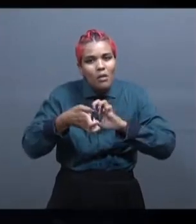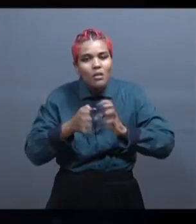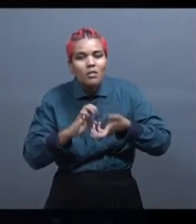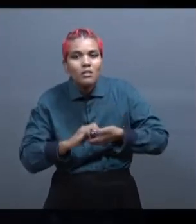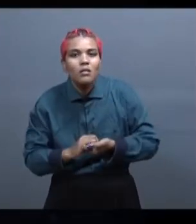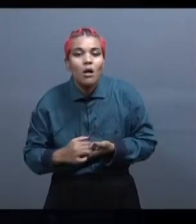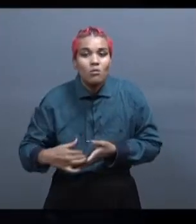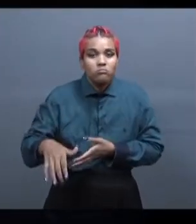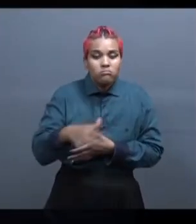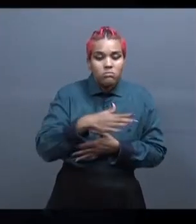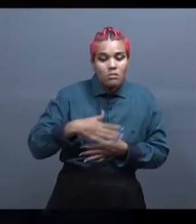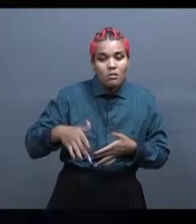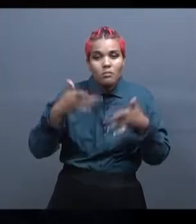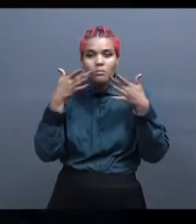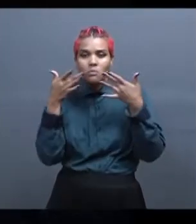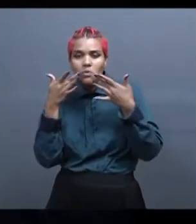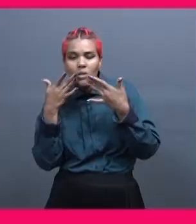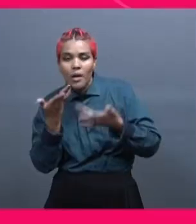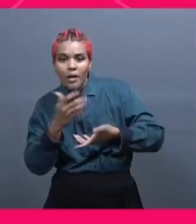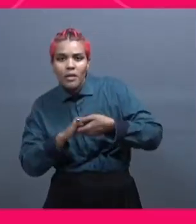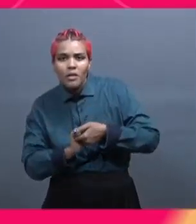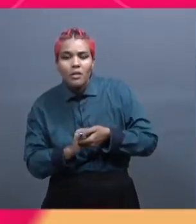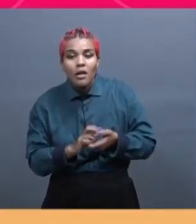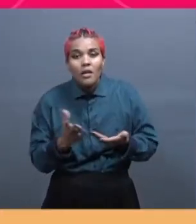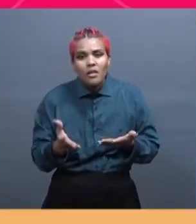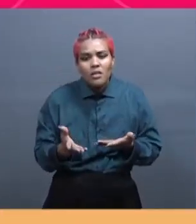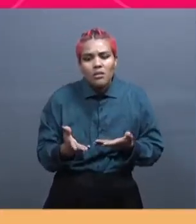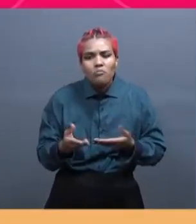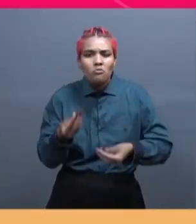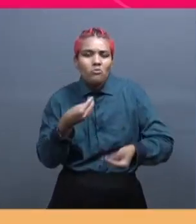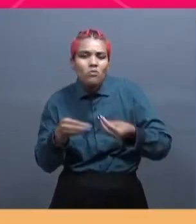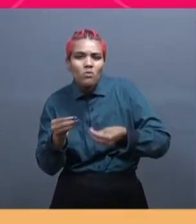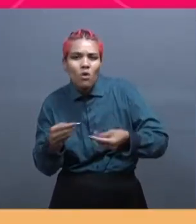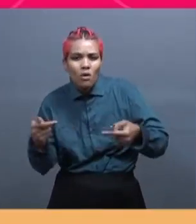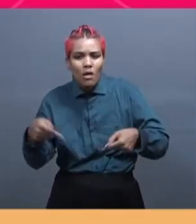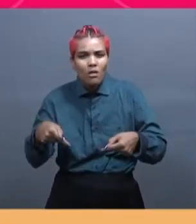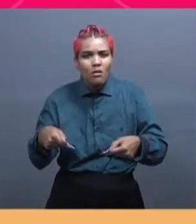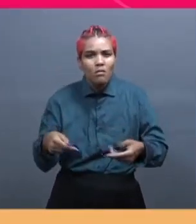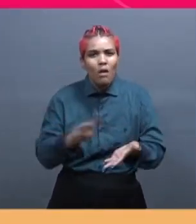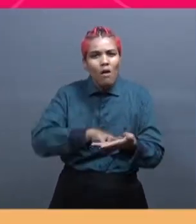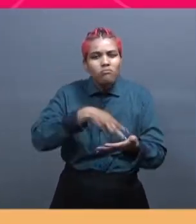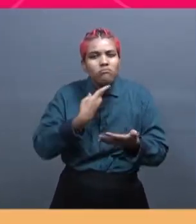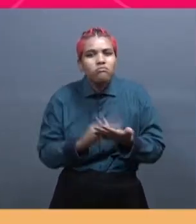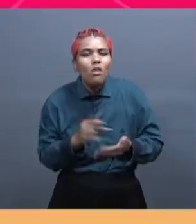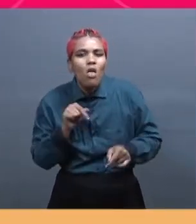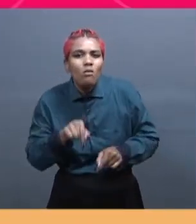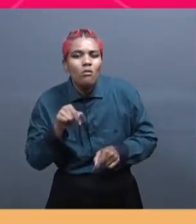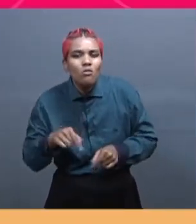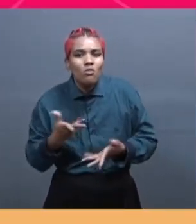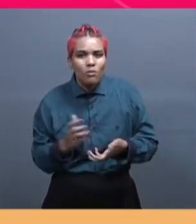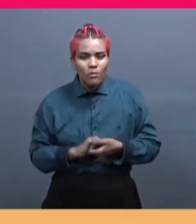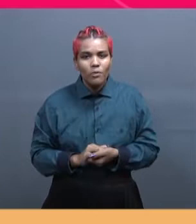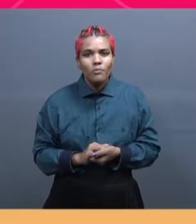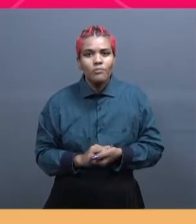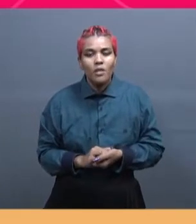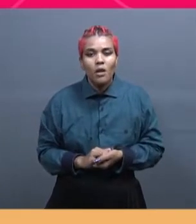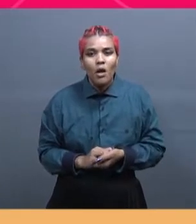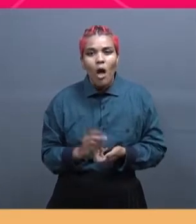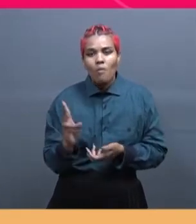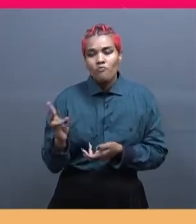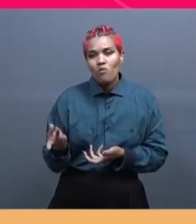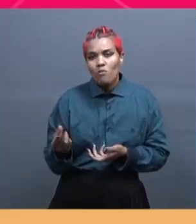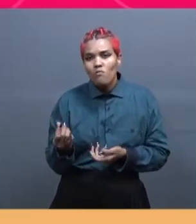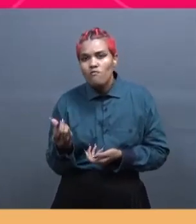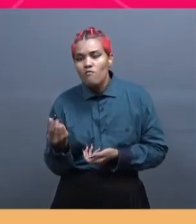e o improviso de versailles traduzidas aos dias de hoje os ingressos têm valor acessível e meia-entrada